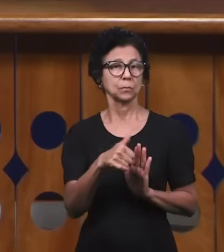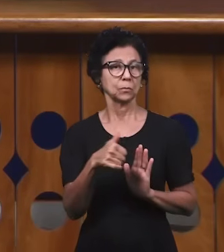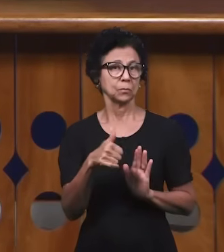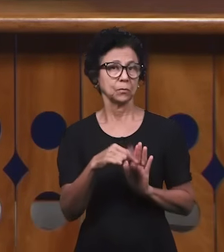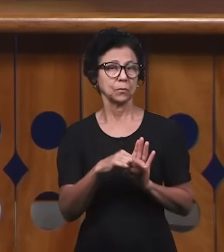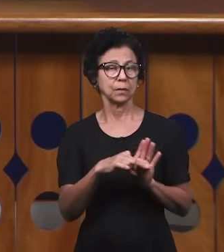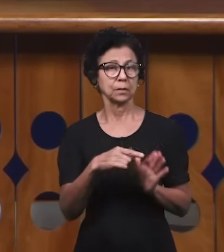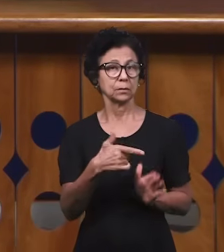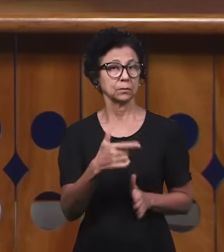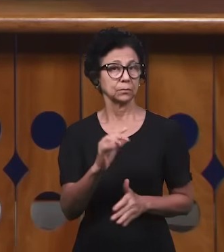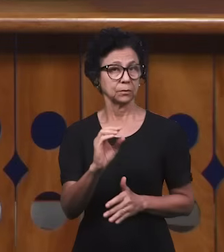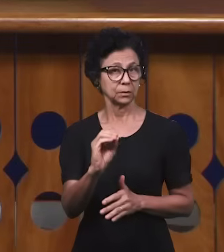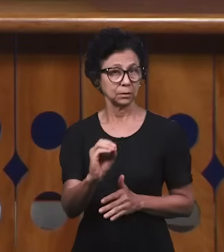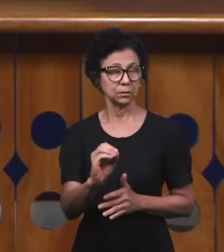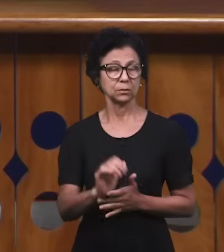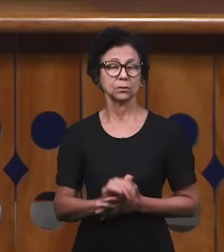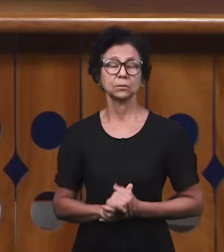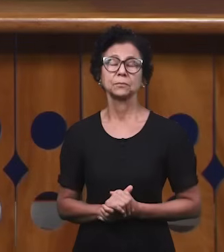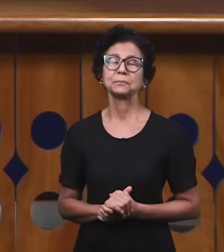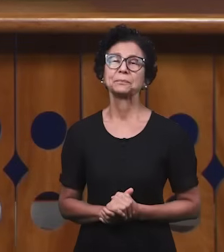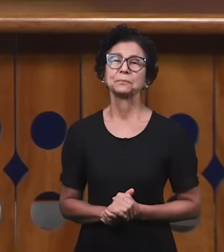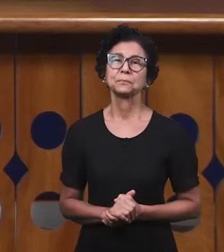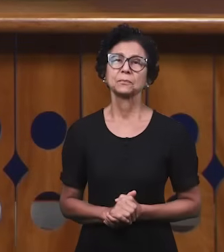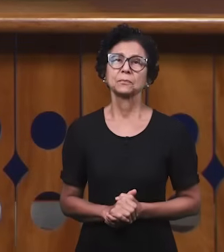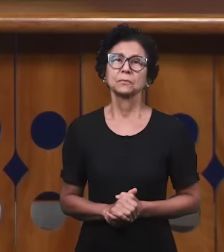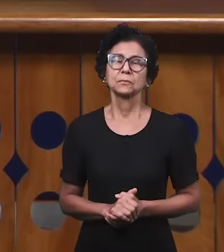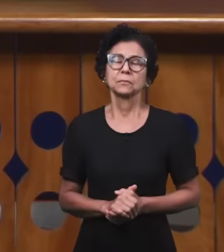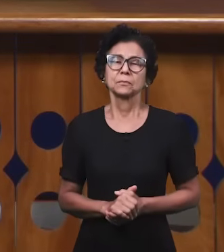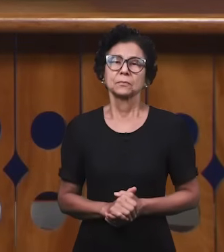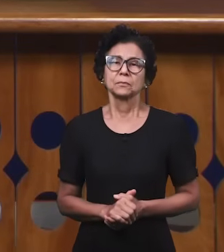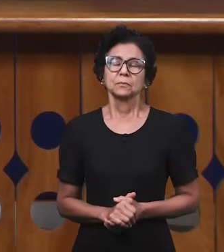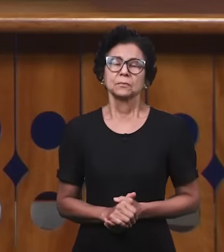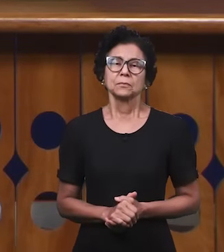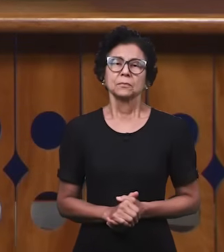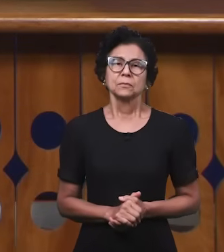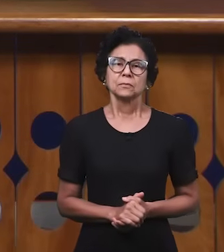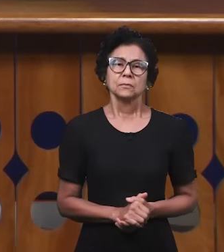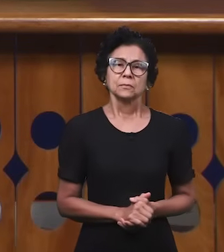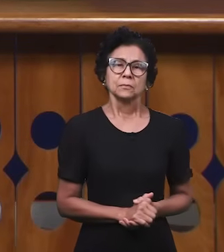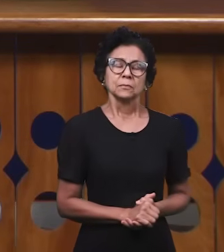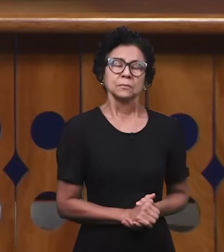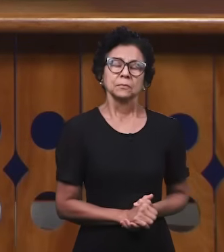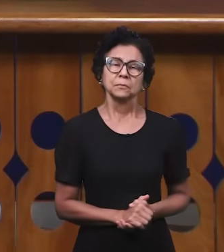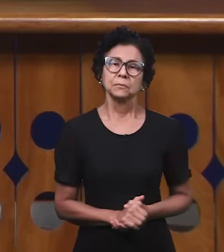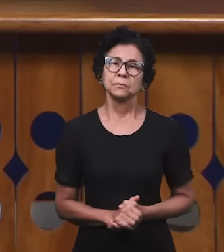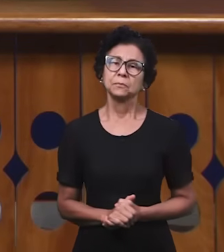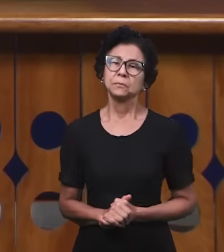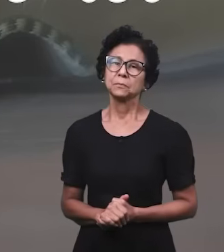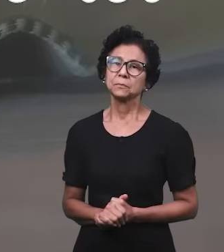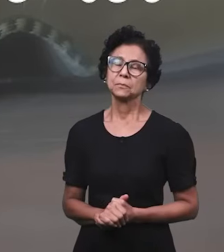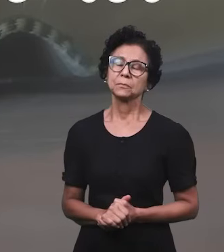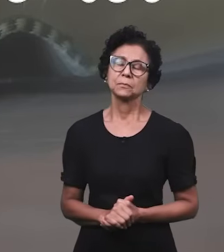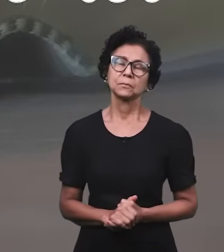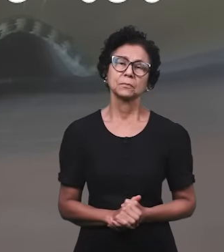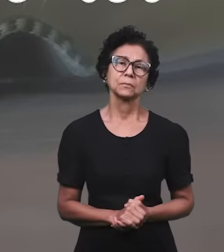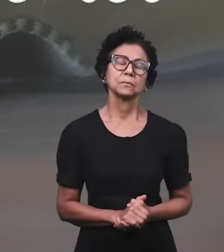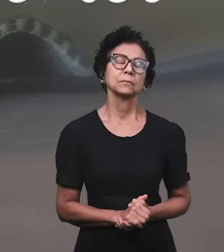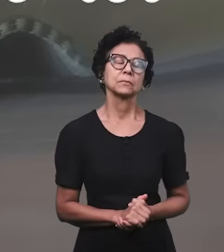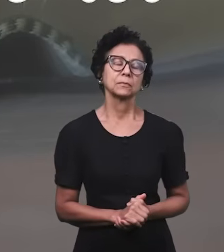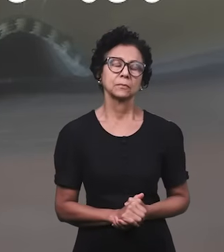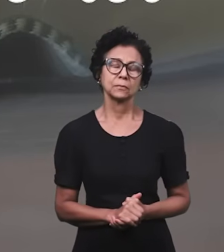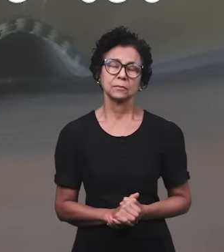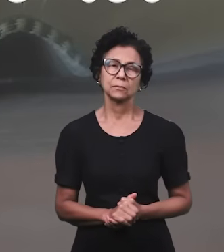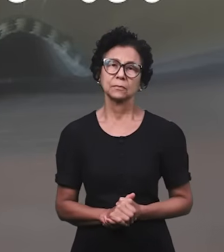no verso 20, que nos fala dessa maneira. 1:20, diz assim: e em